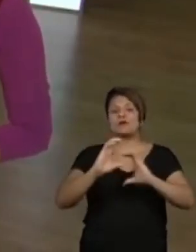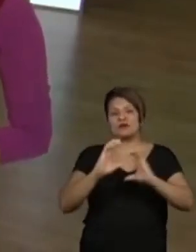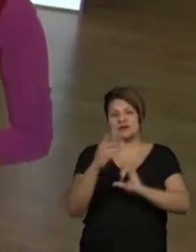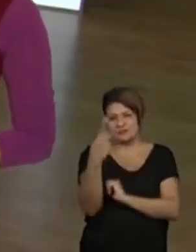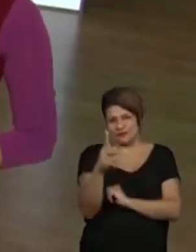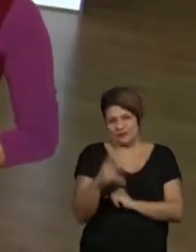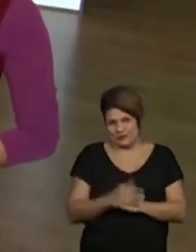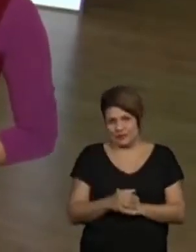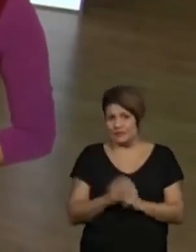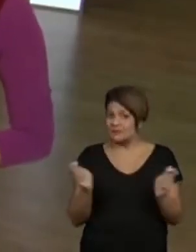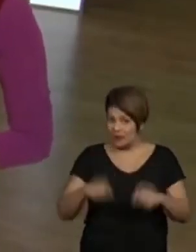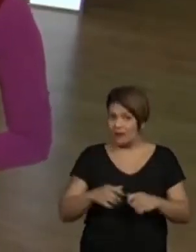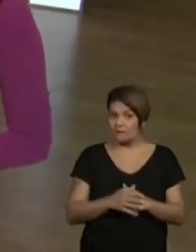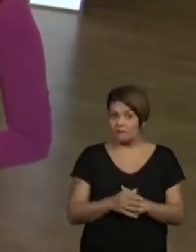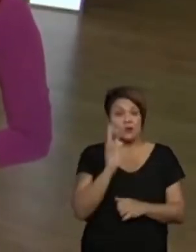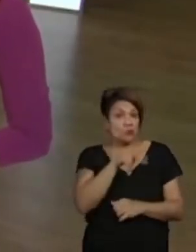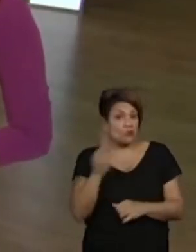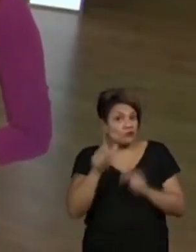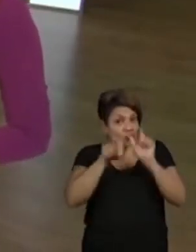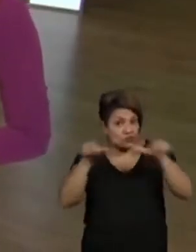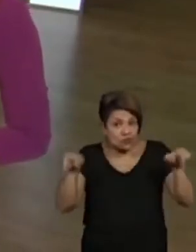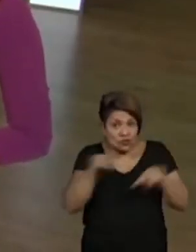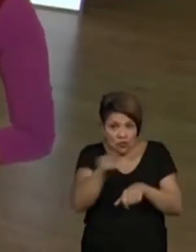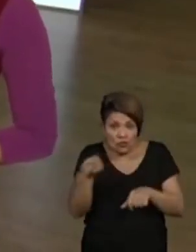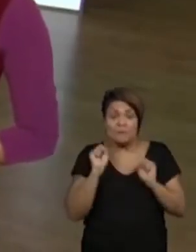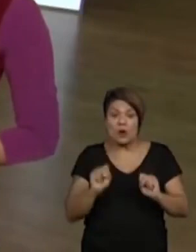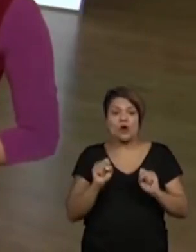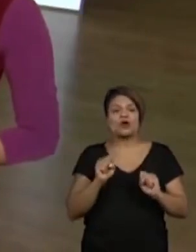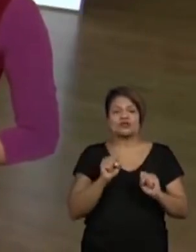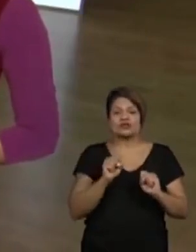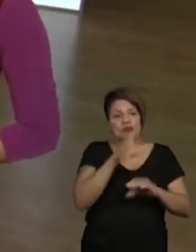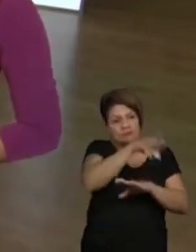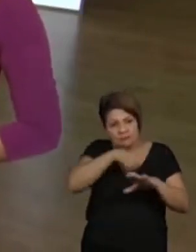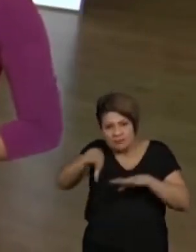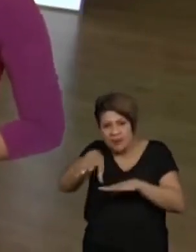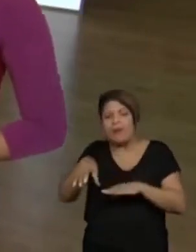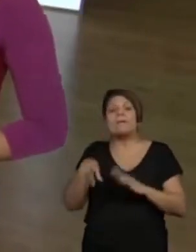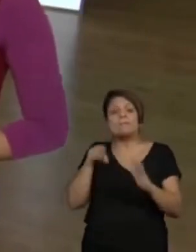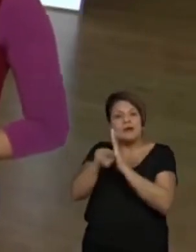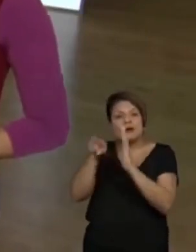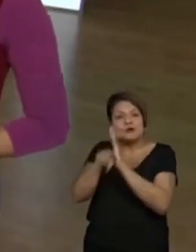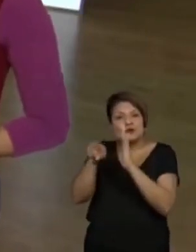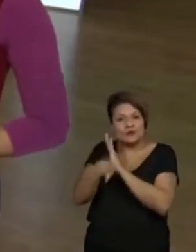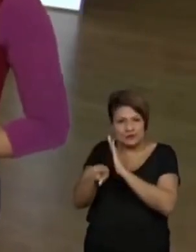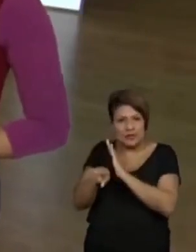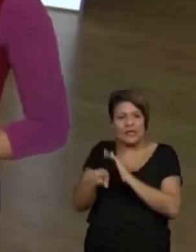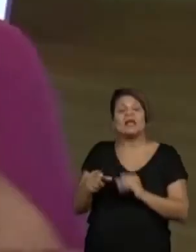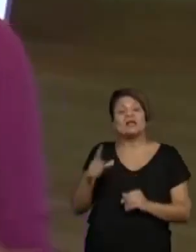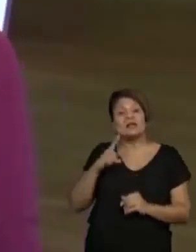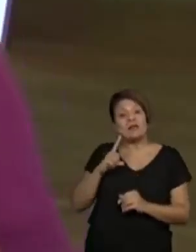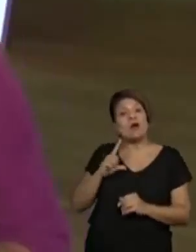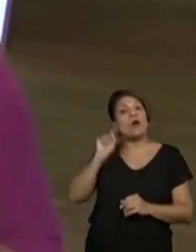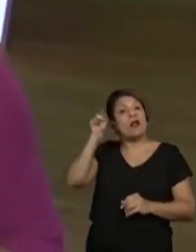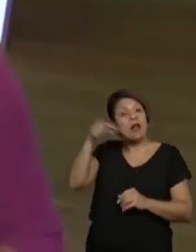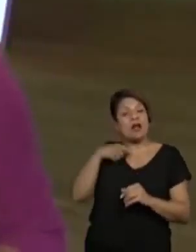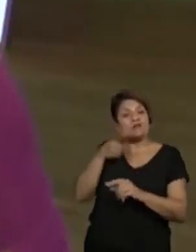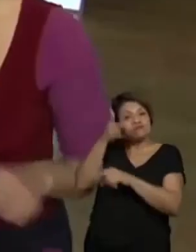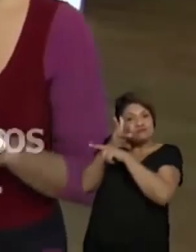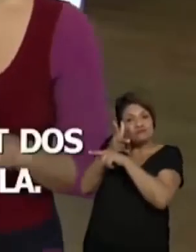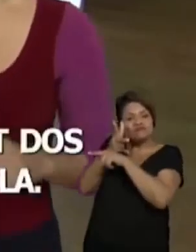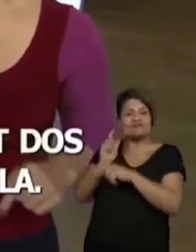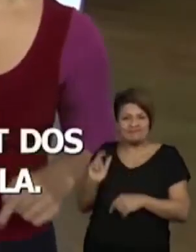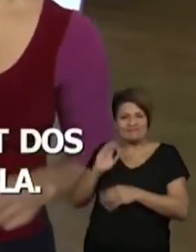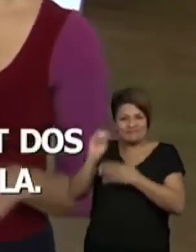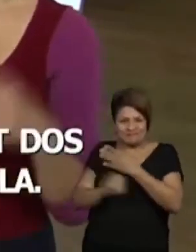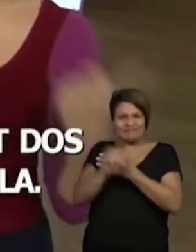vocês. E os professores podem mandar as perguntas dos alunos para os professores que estão lá no estúdio. Ah, mas para os alunos